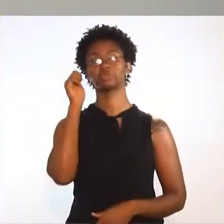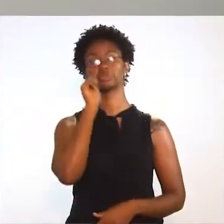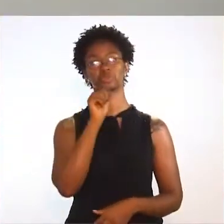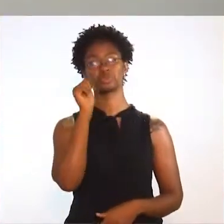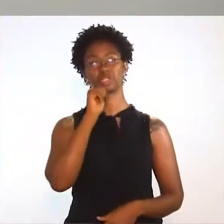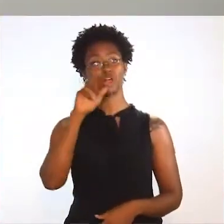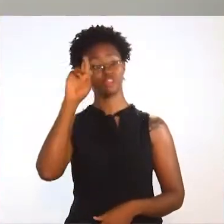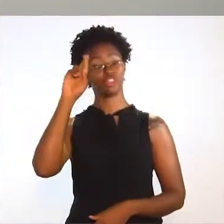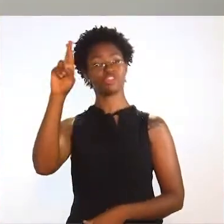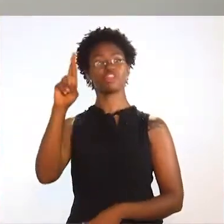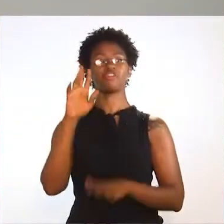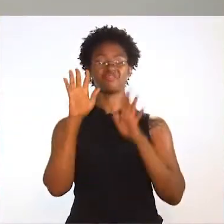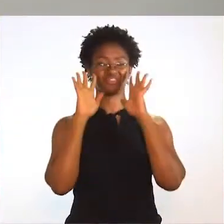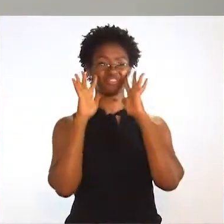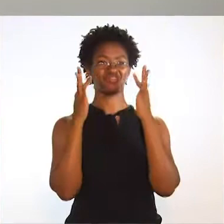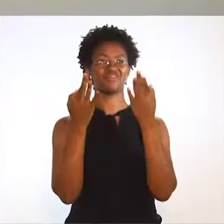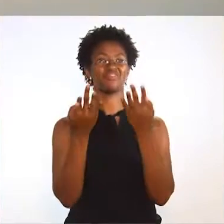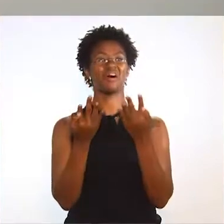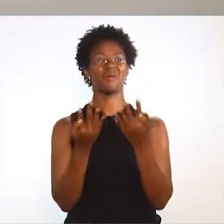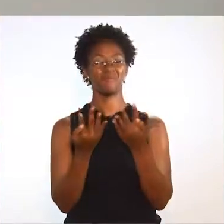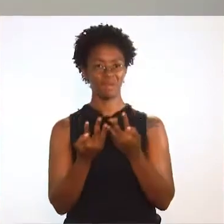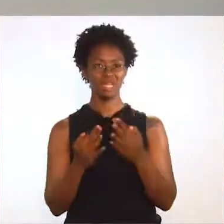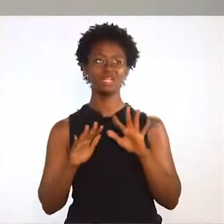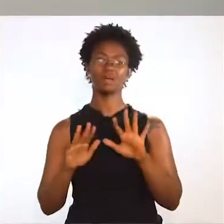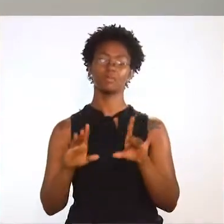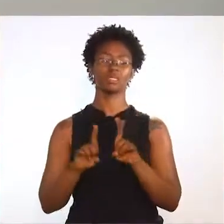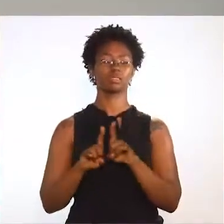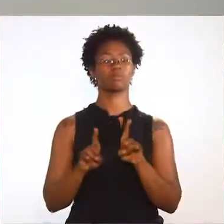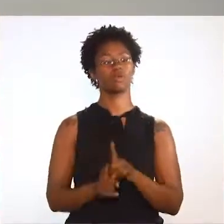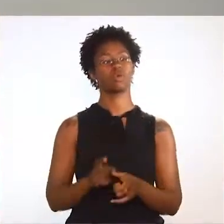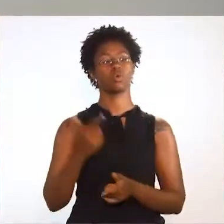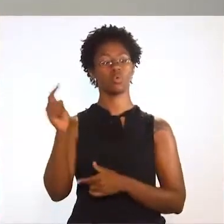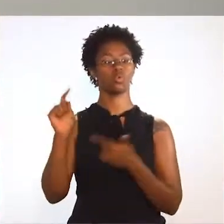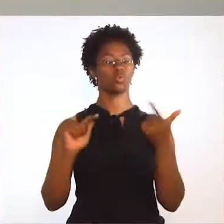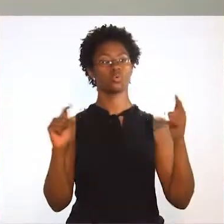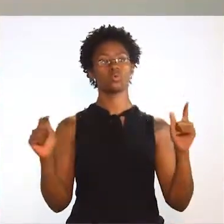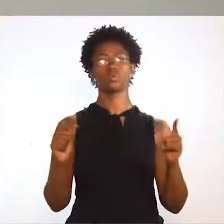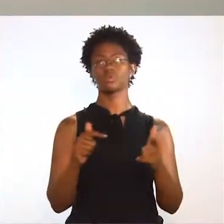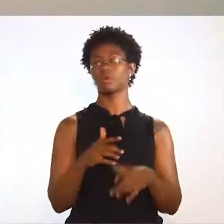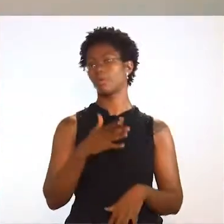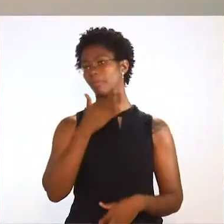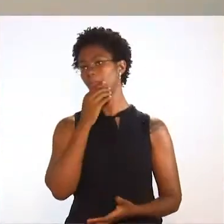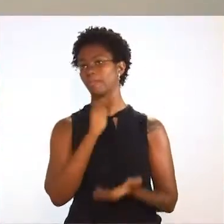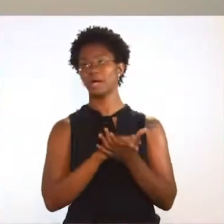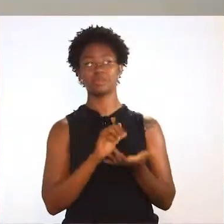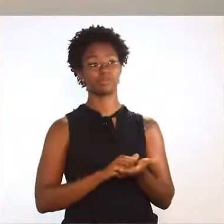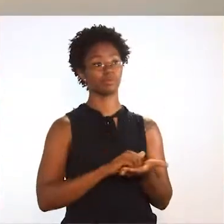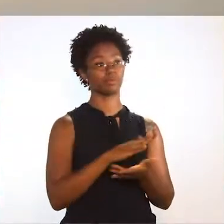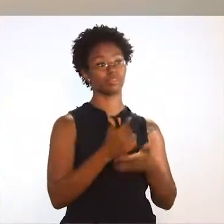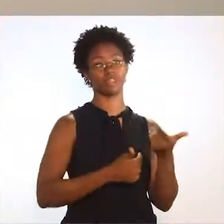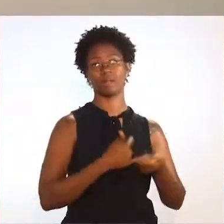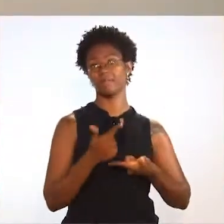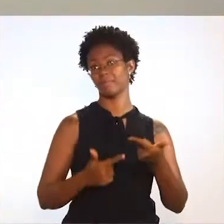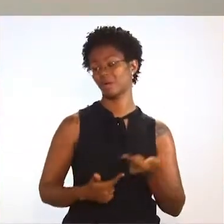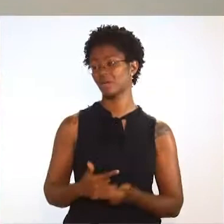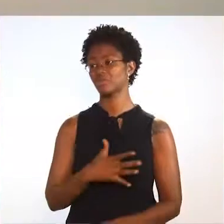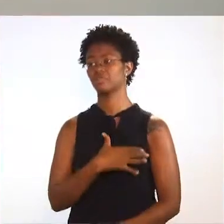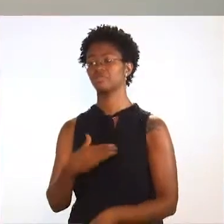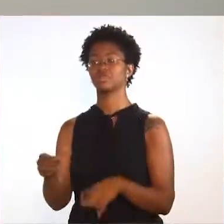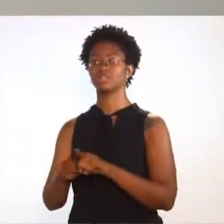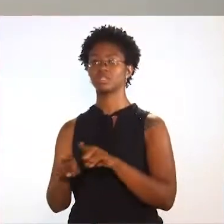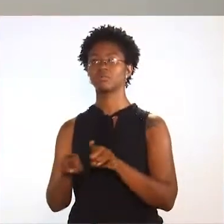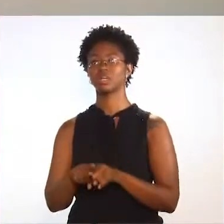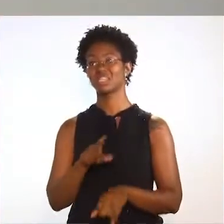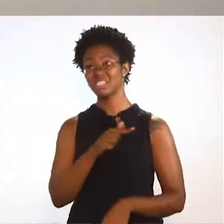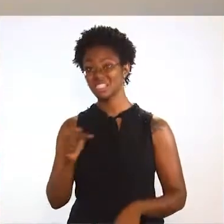tinha mulheres que eram chefes de família, mas que, às vezes, outros casos que mulheres que o marido foi mandado embora, o filho foi mandado embora, e na semana